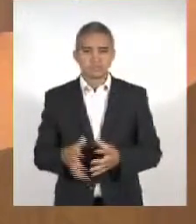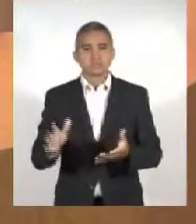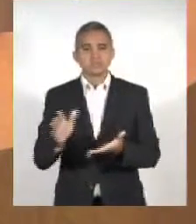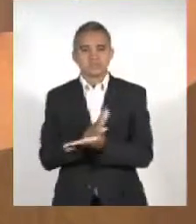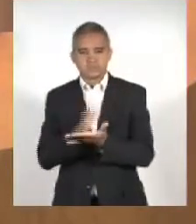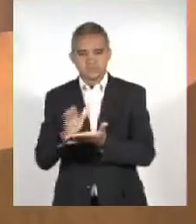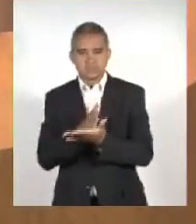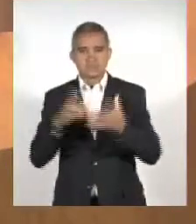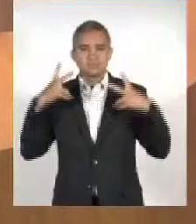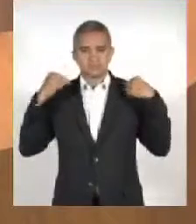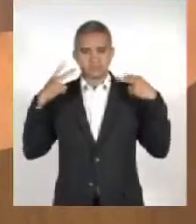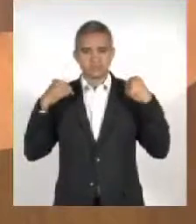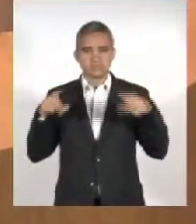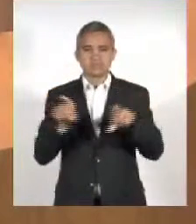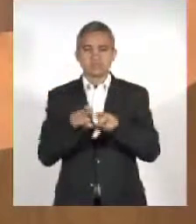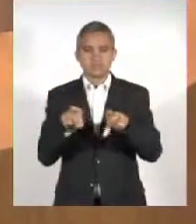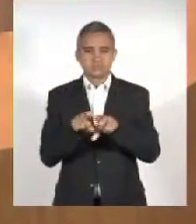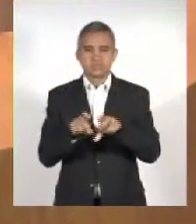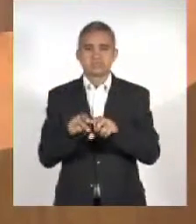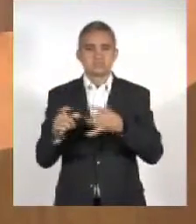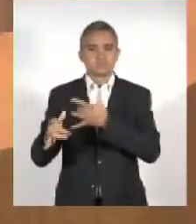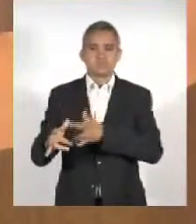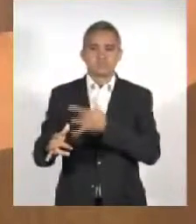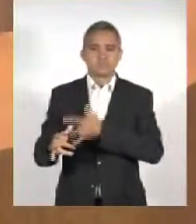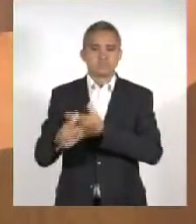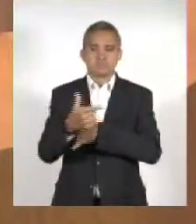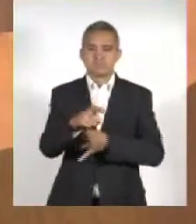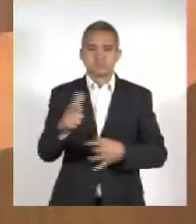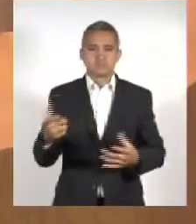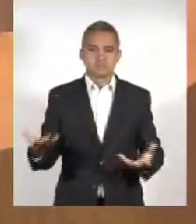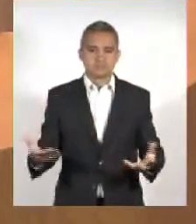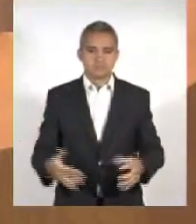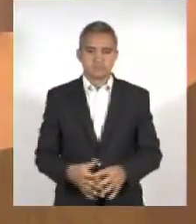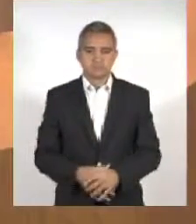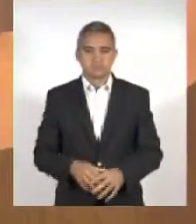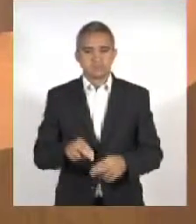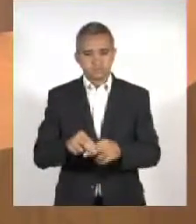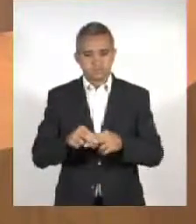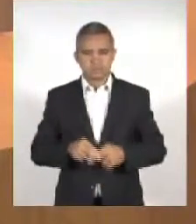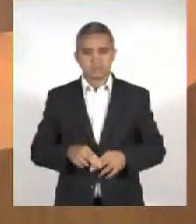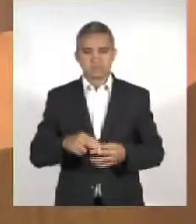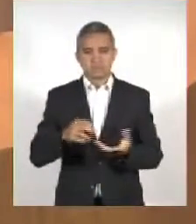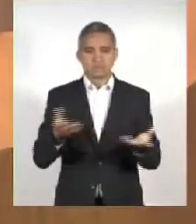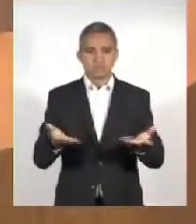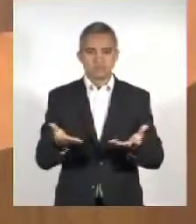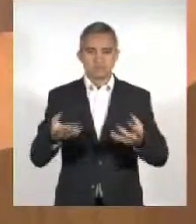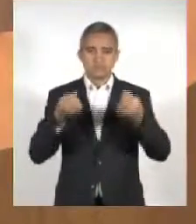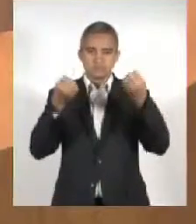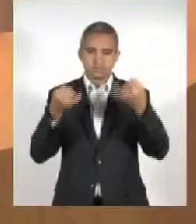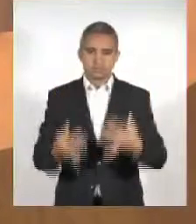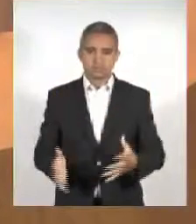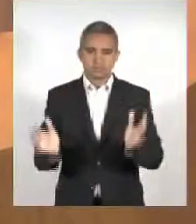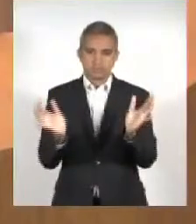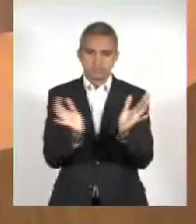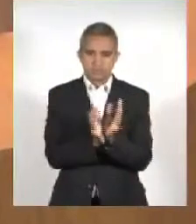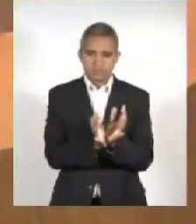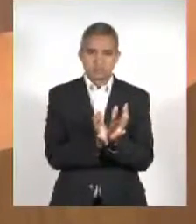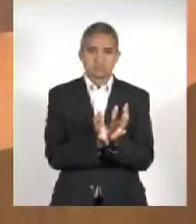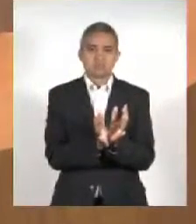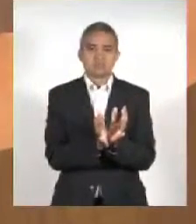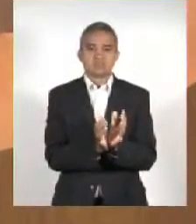insensíveis não param para as pessoas com deficiência. Então, eu que tinha para relatar no tempo do bloco. Senhor